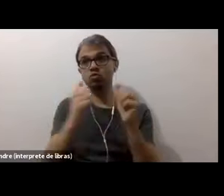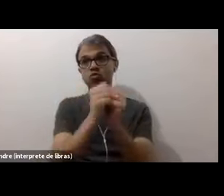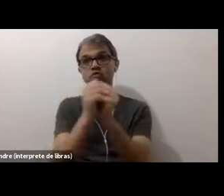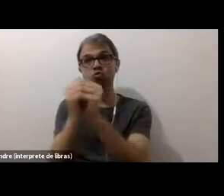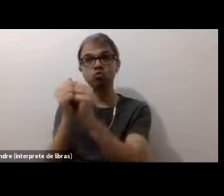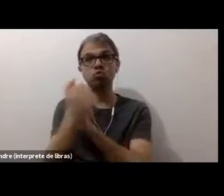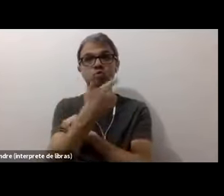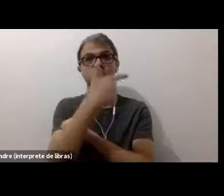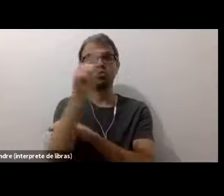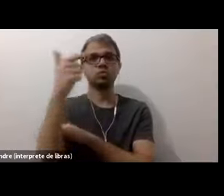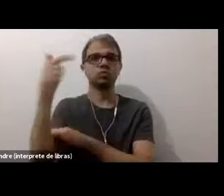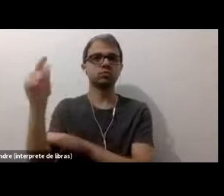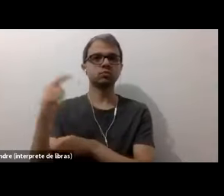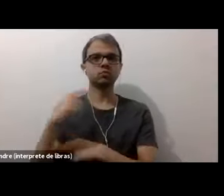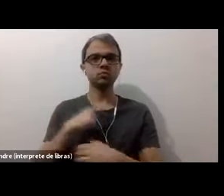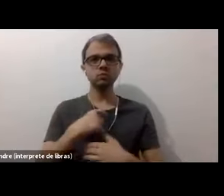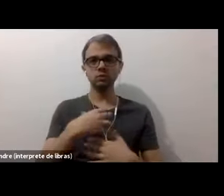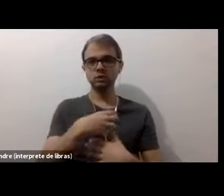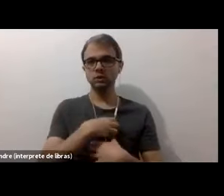colaboração, com